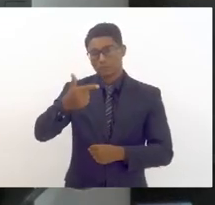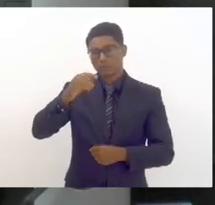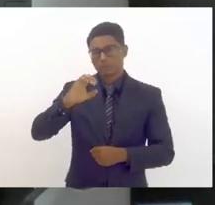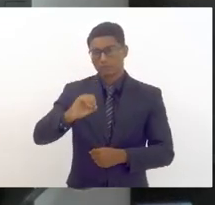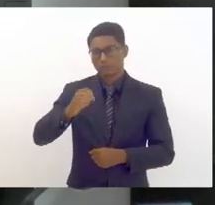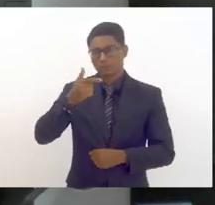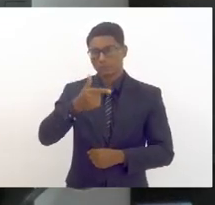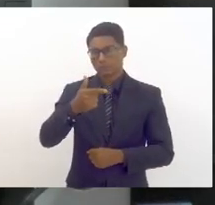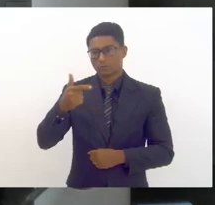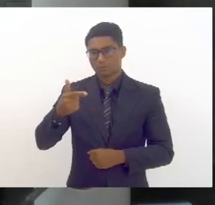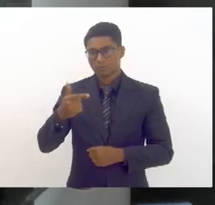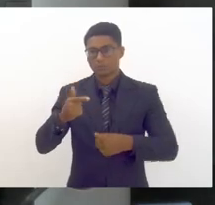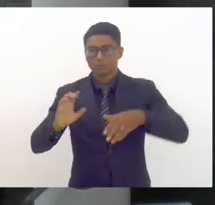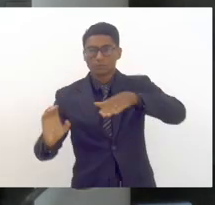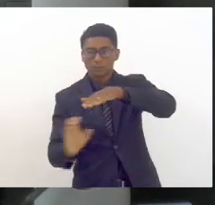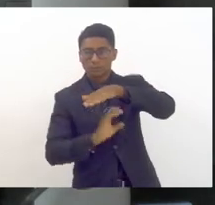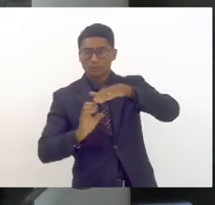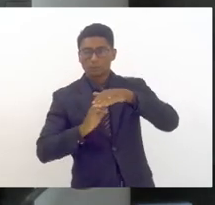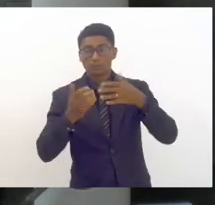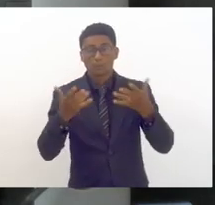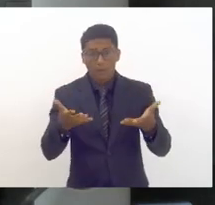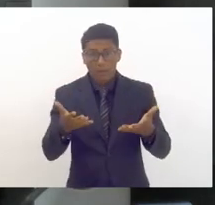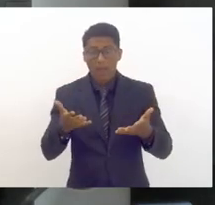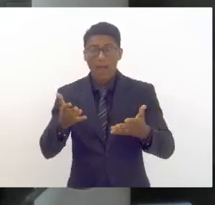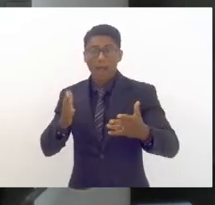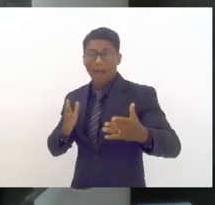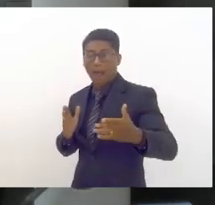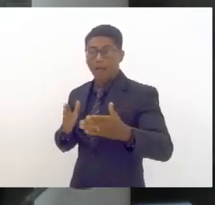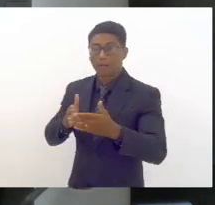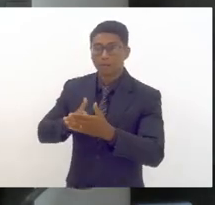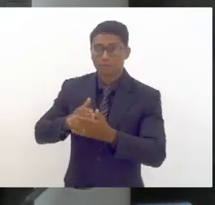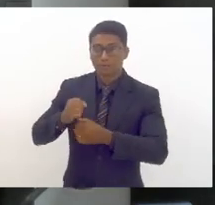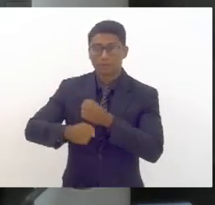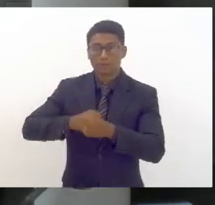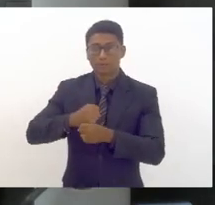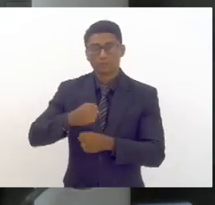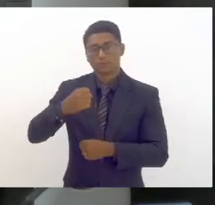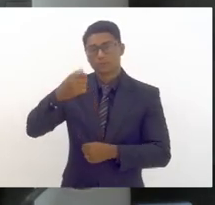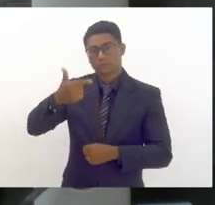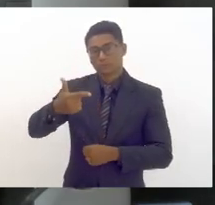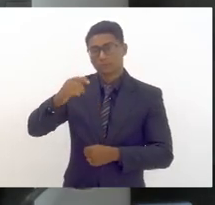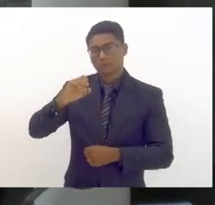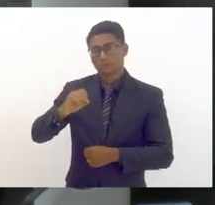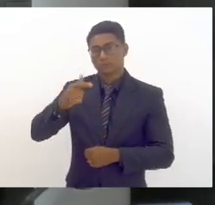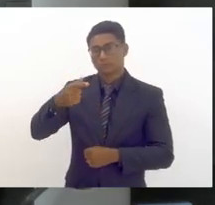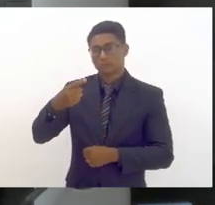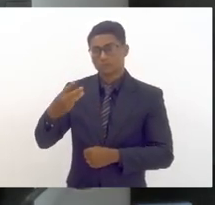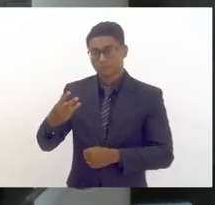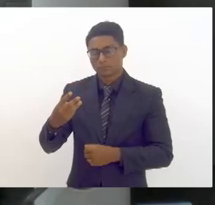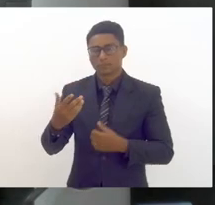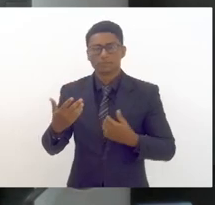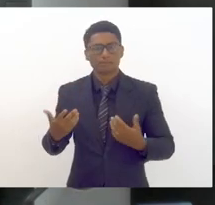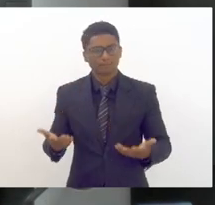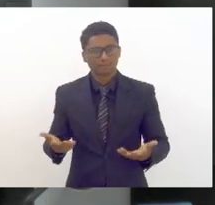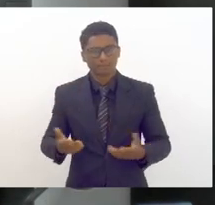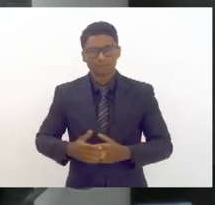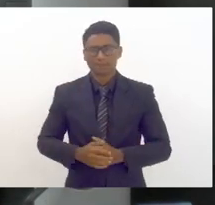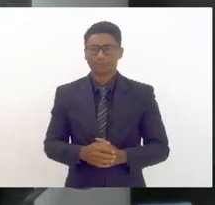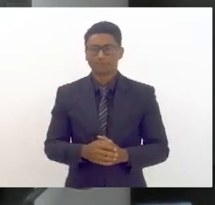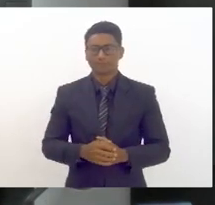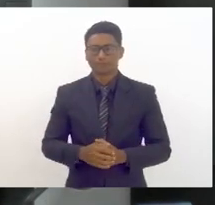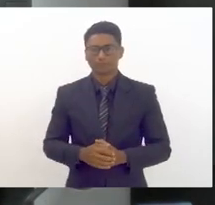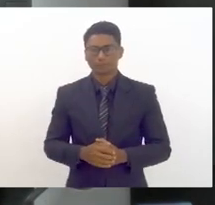empresas ainda querem até 2023, final de 2023, para colocar isso em operação.